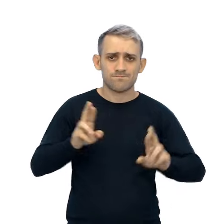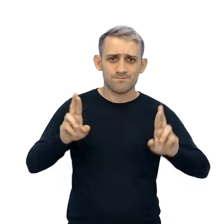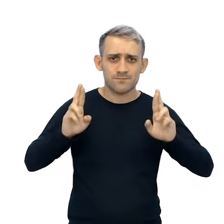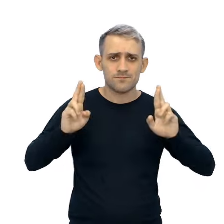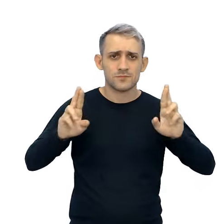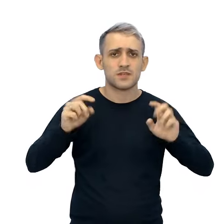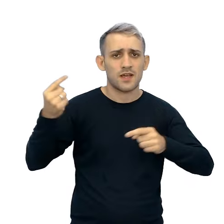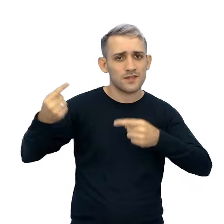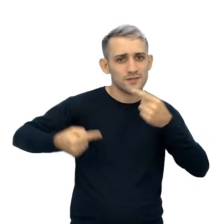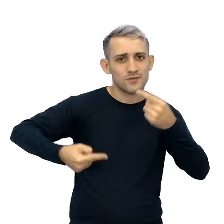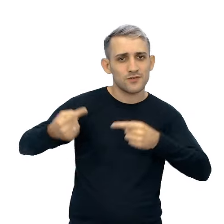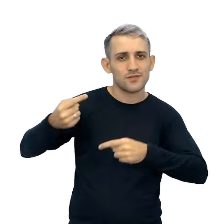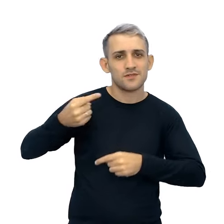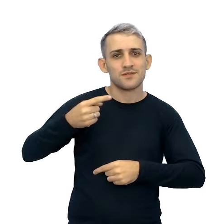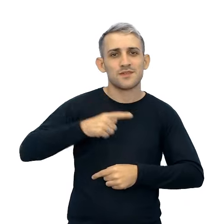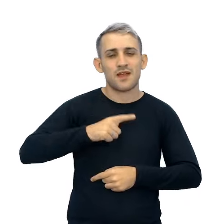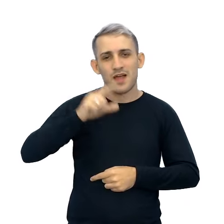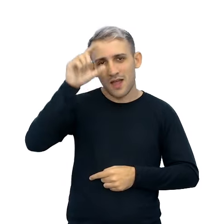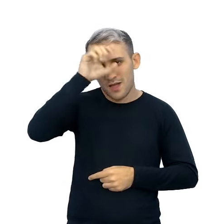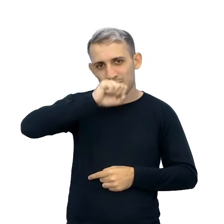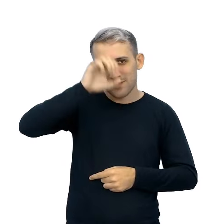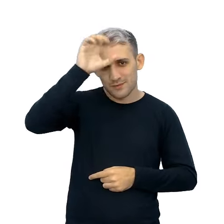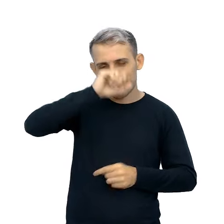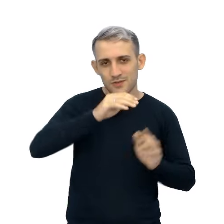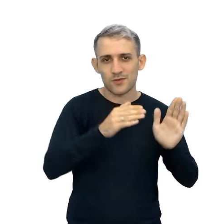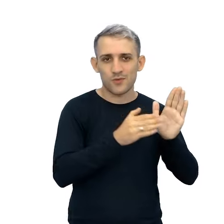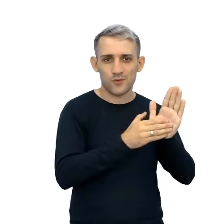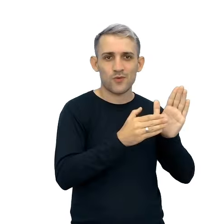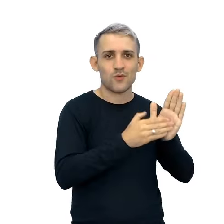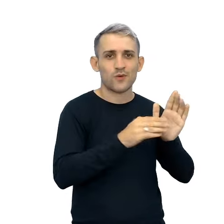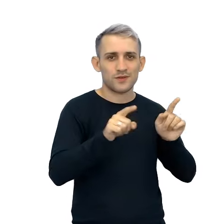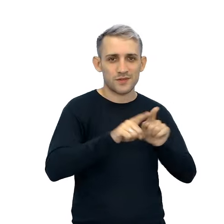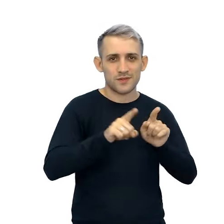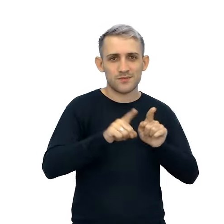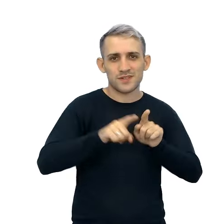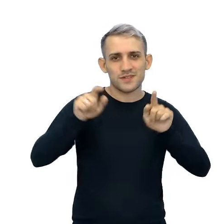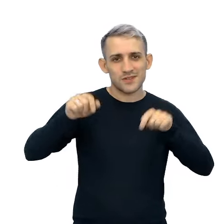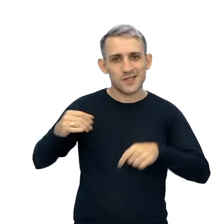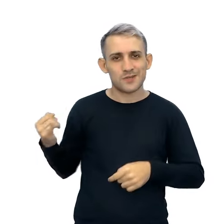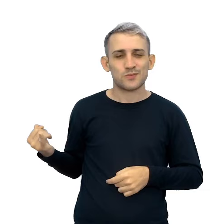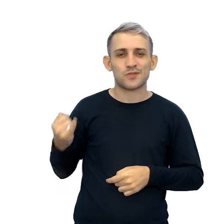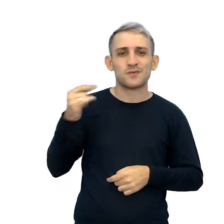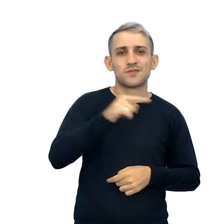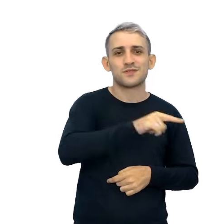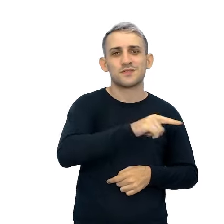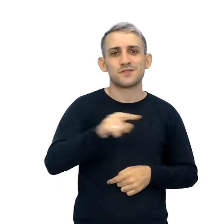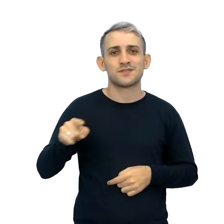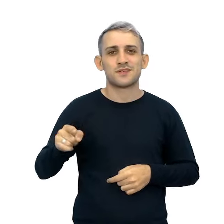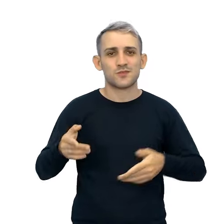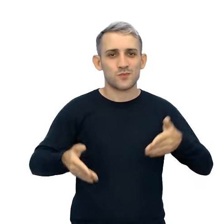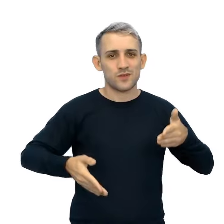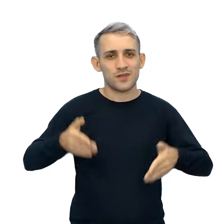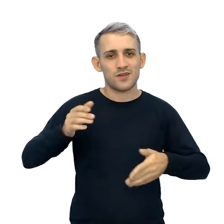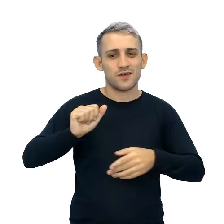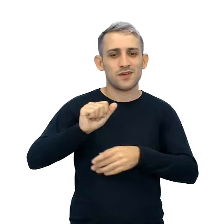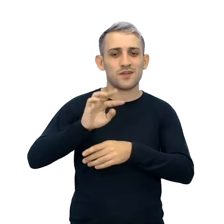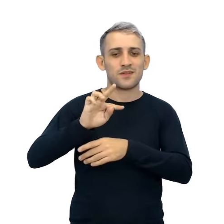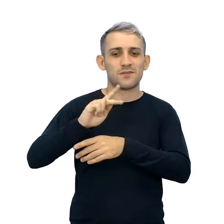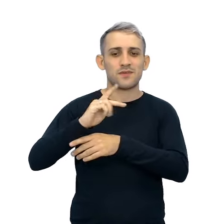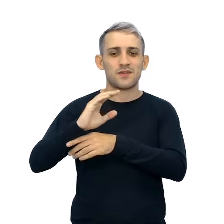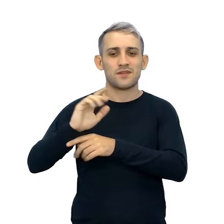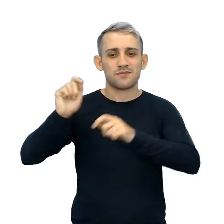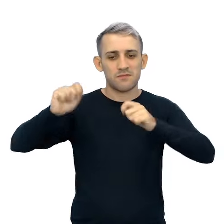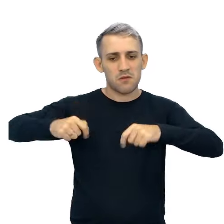nossa discussão tenha atendido a esses propósitos, que tenha validade para vocês aí durante a TPC, para que as discussões